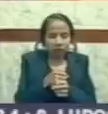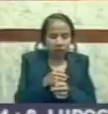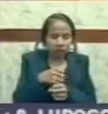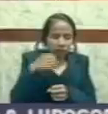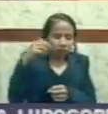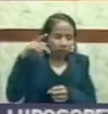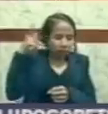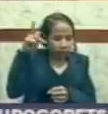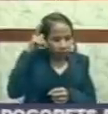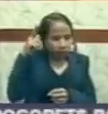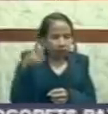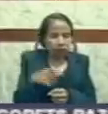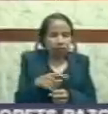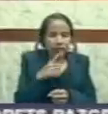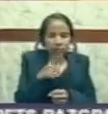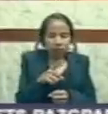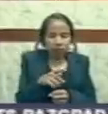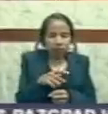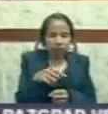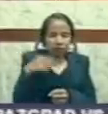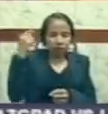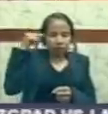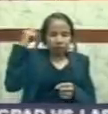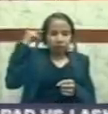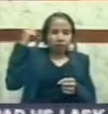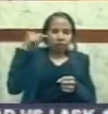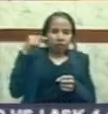política. Claro que entre governo e